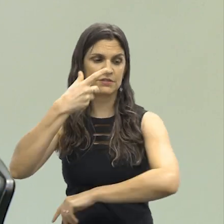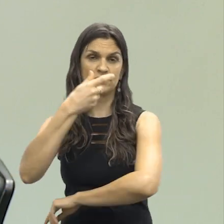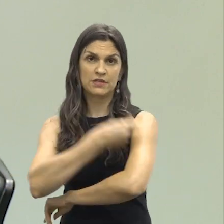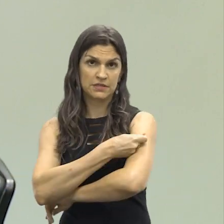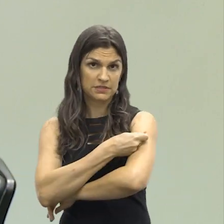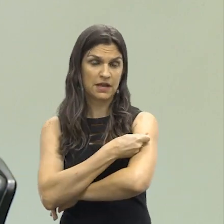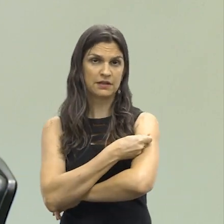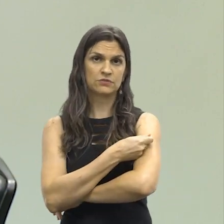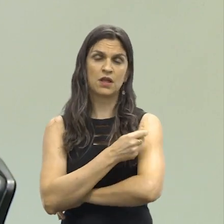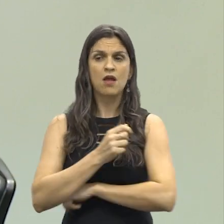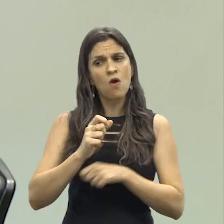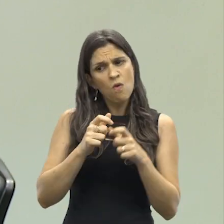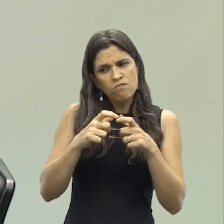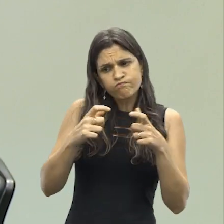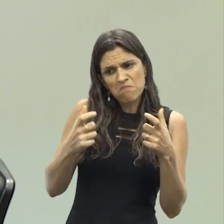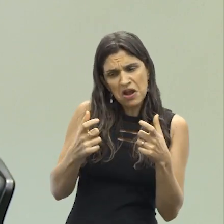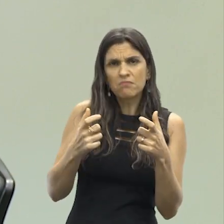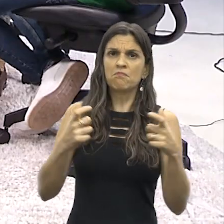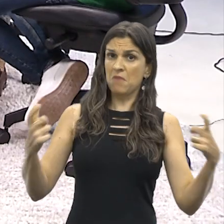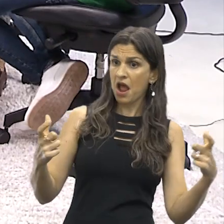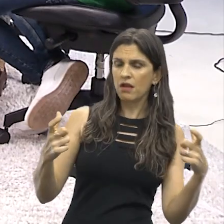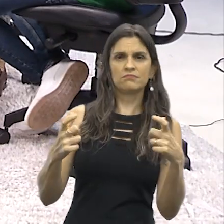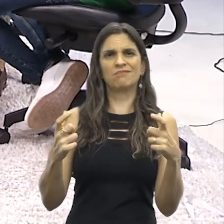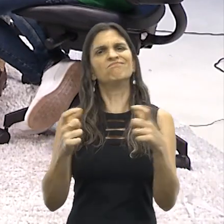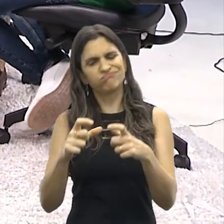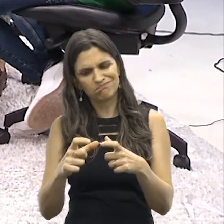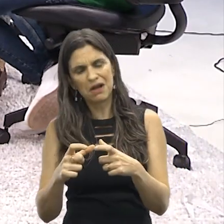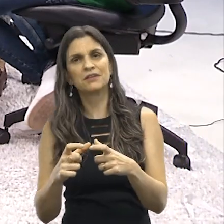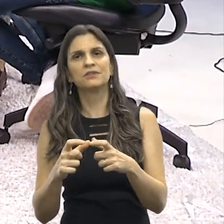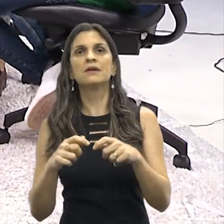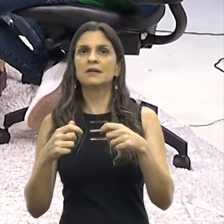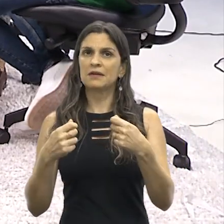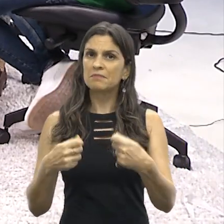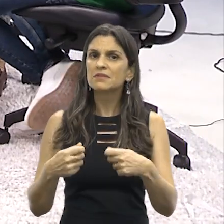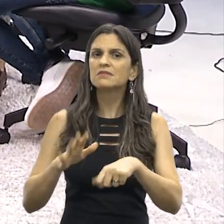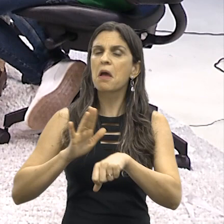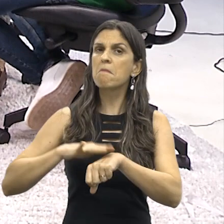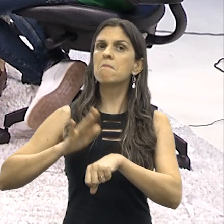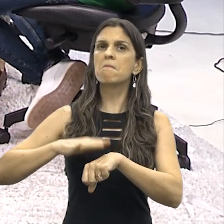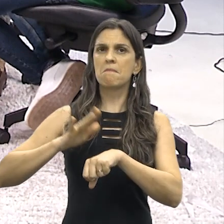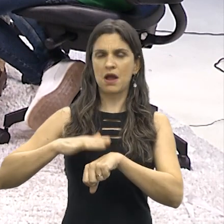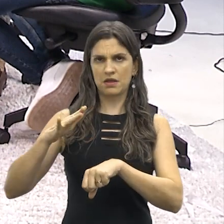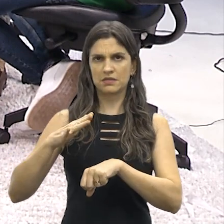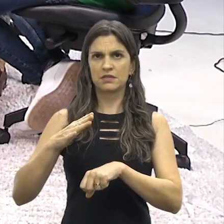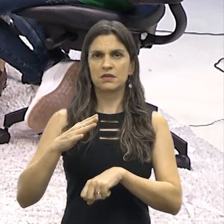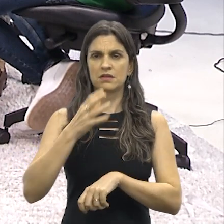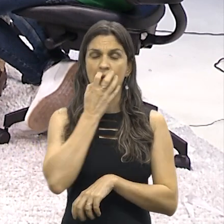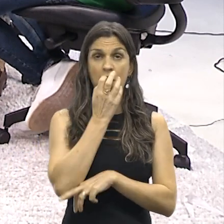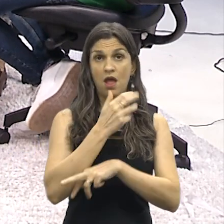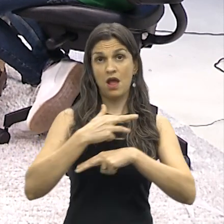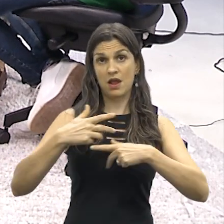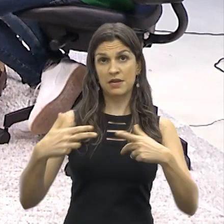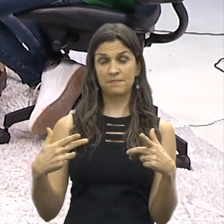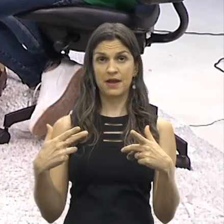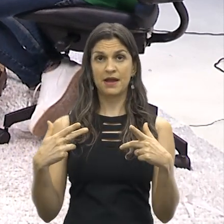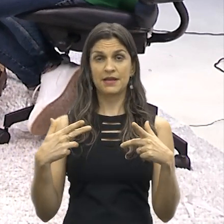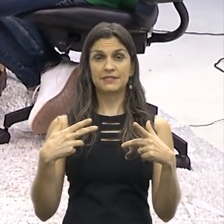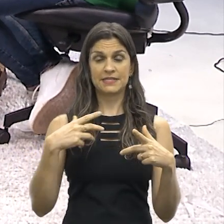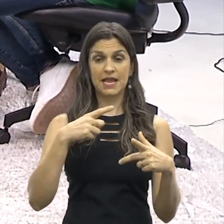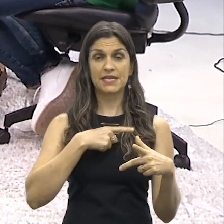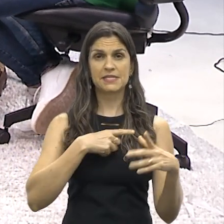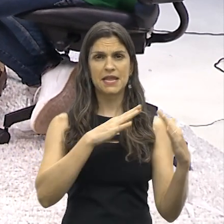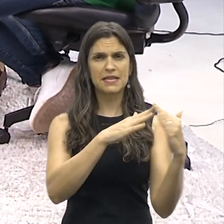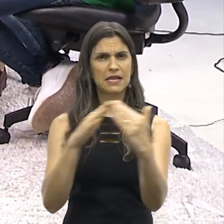ainda, tendo em vista com a população de animais que temos em Campo Grande, né? Quando a gente for falar em animais aí domiciliados, o último censo aí estima